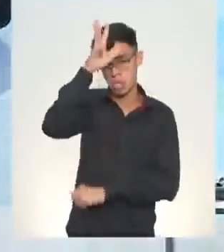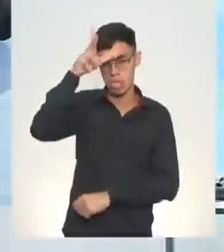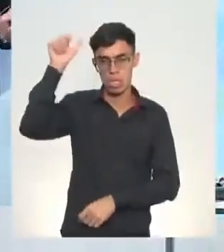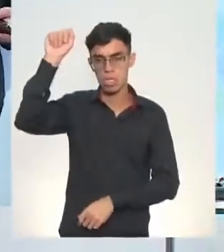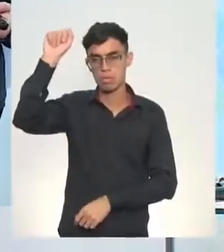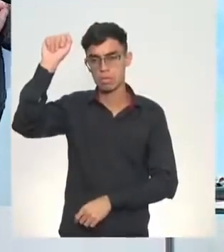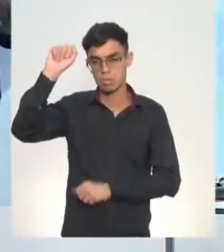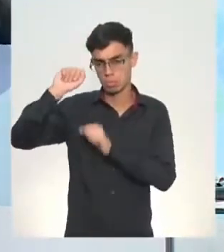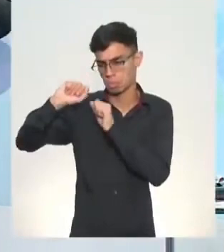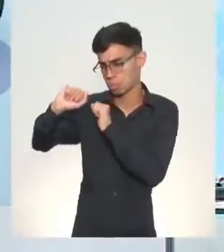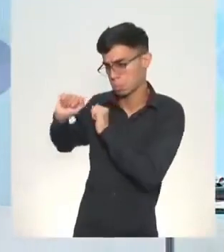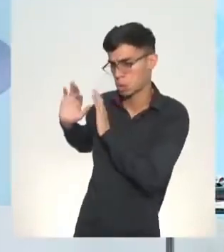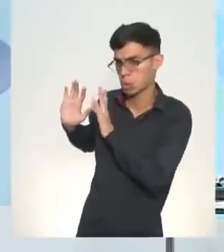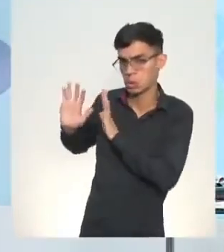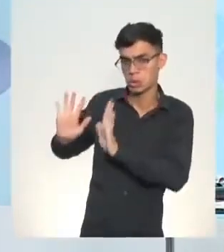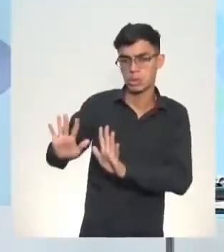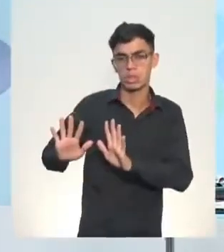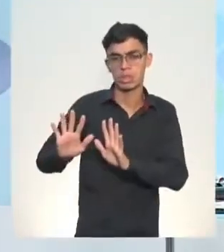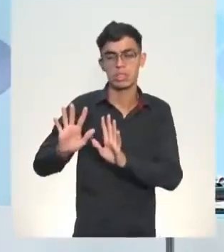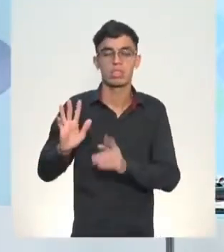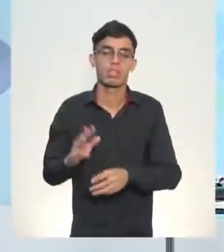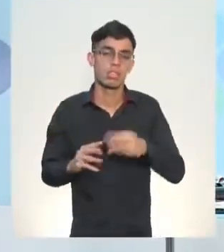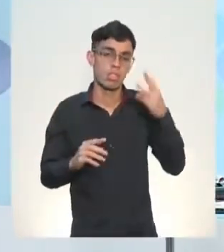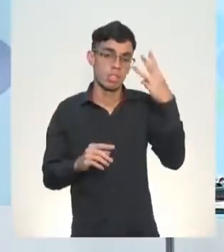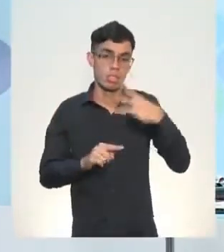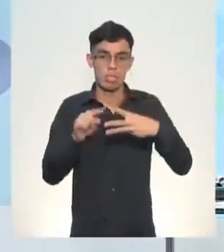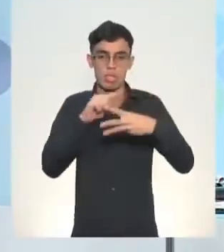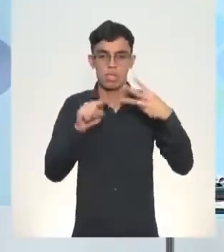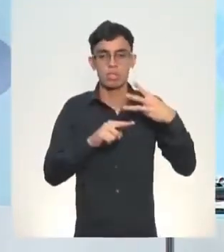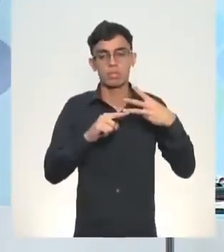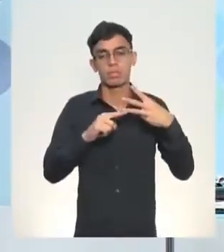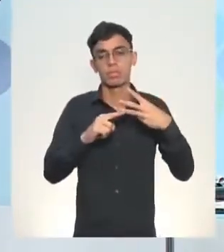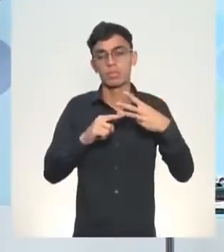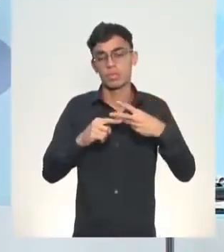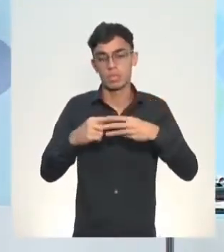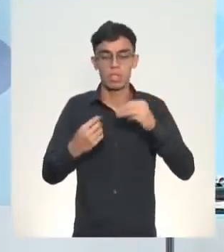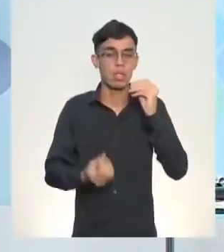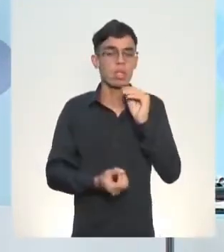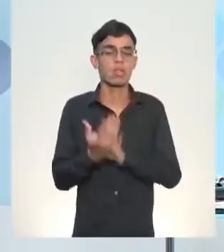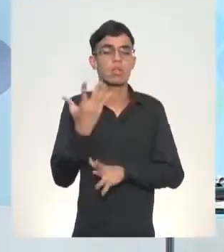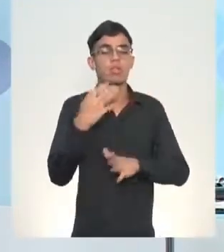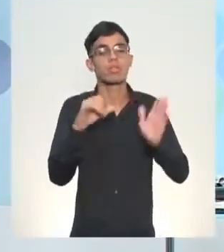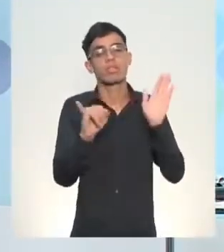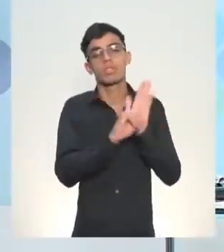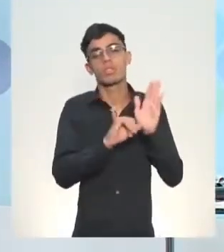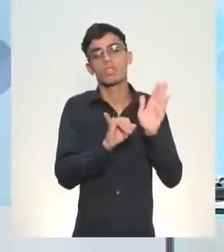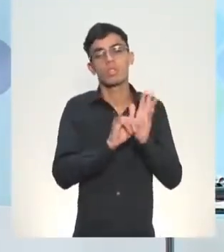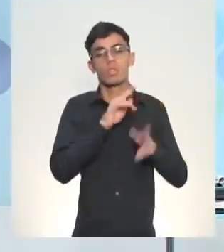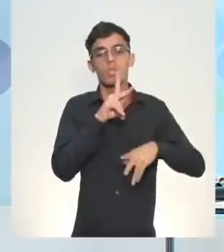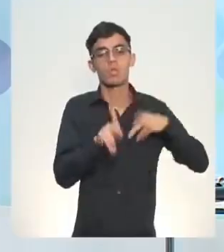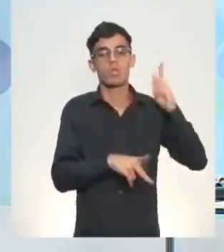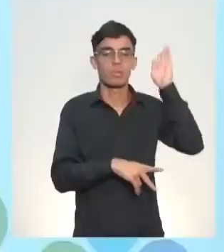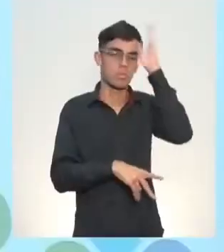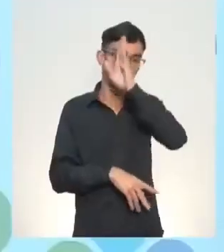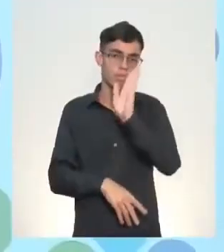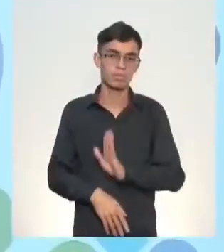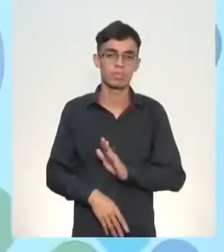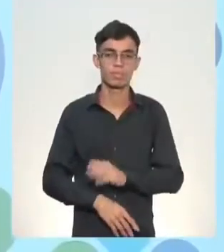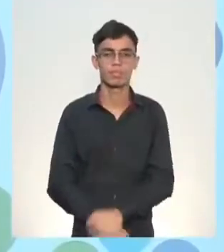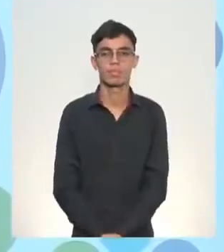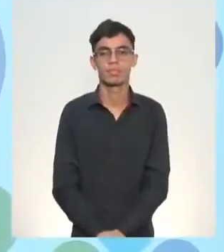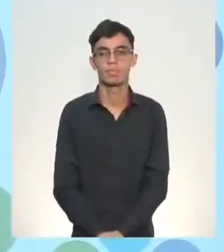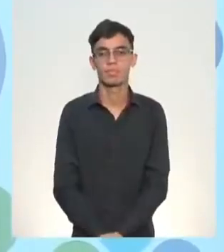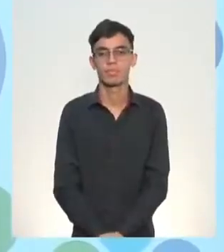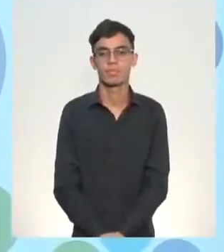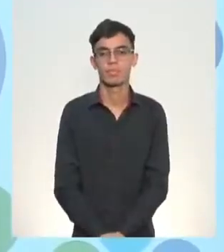Então, nós temos essas 3 matrizes culturais importantes de formação da identidade do povo brasileiro, certo? Agora,